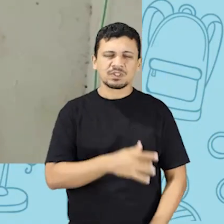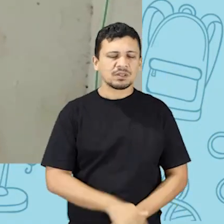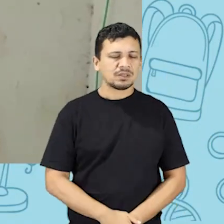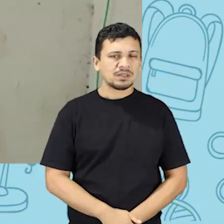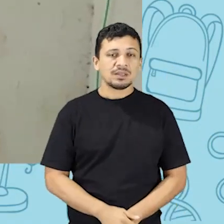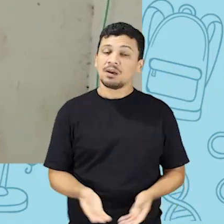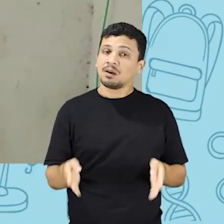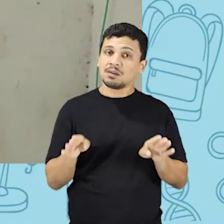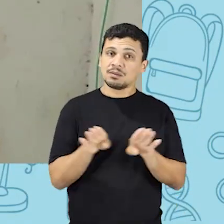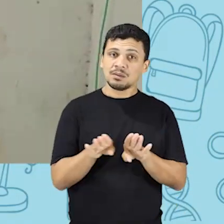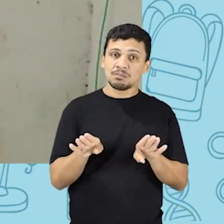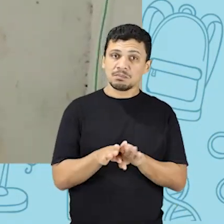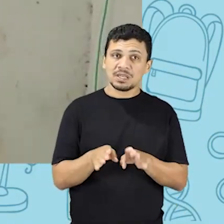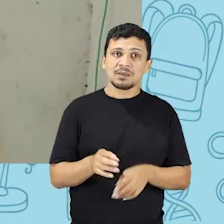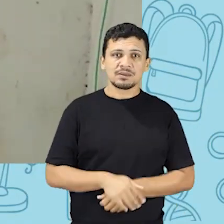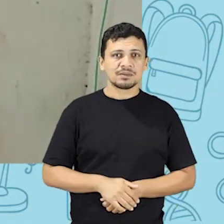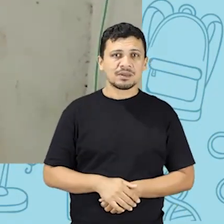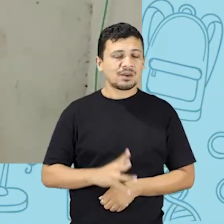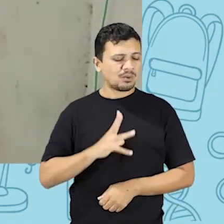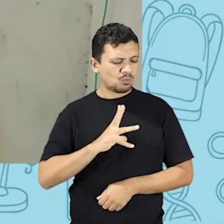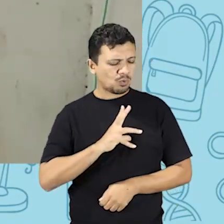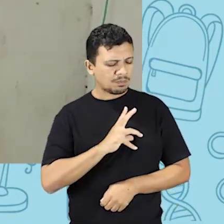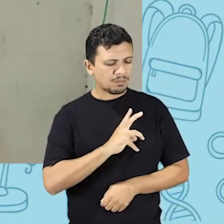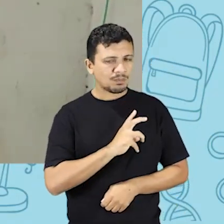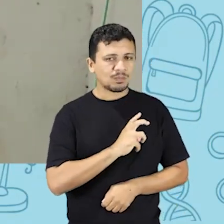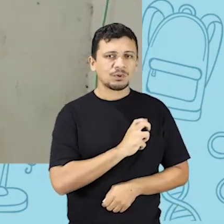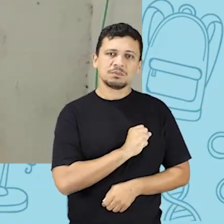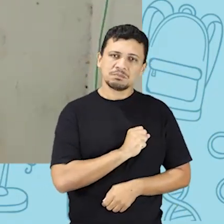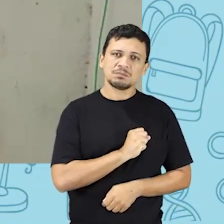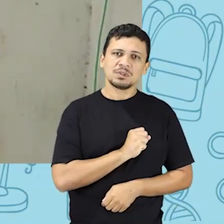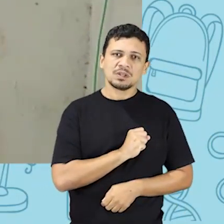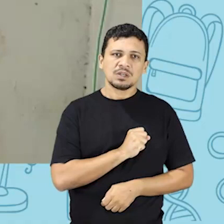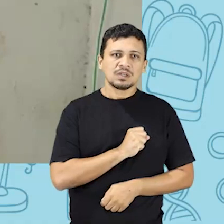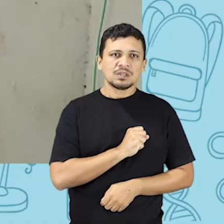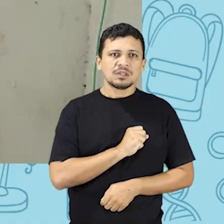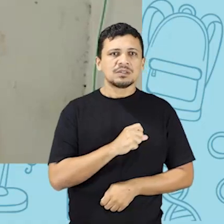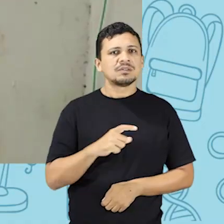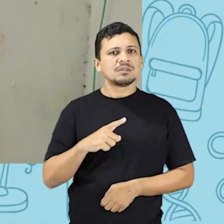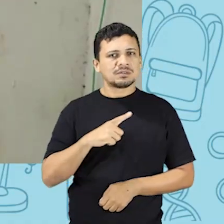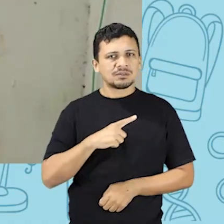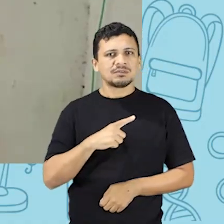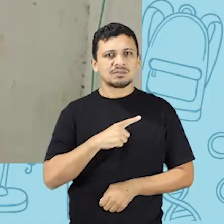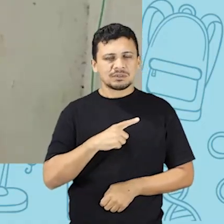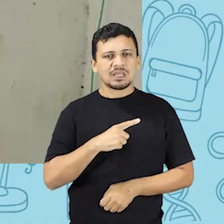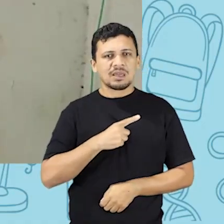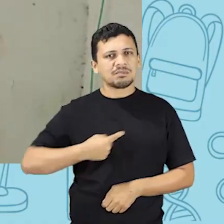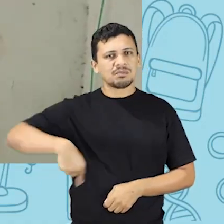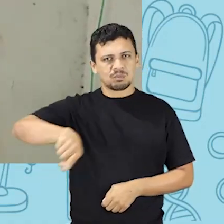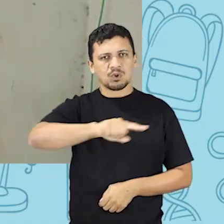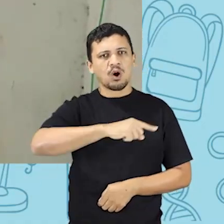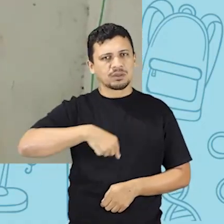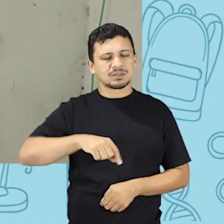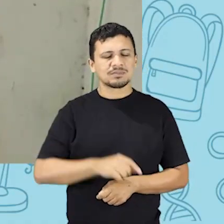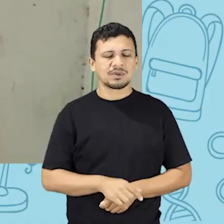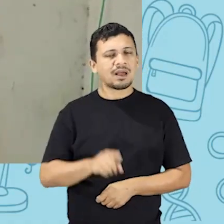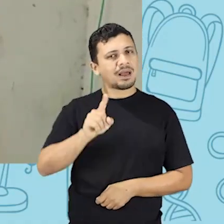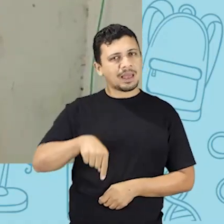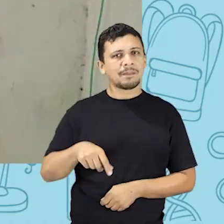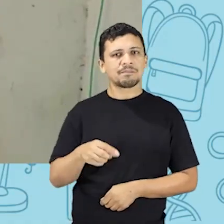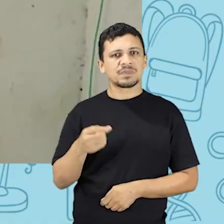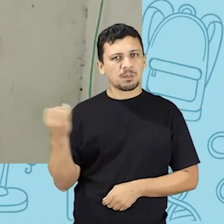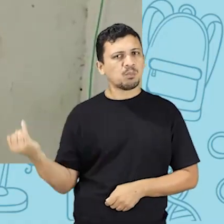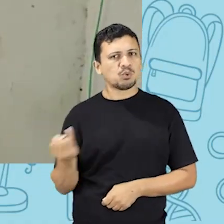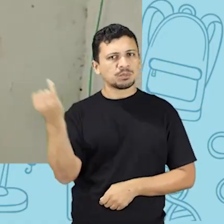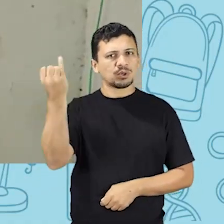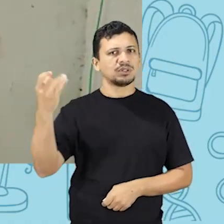também traz o amor que a gente de saúde tem por nós. Isso é importante,